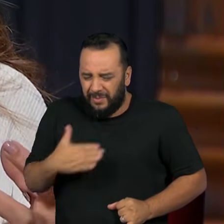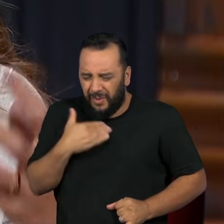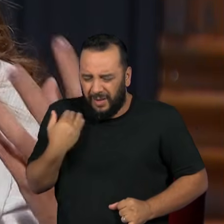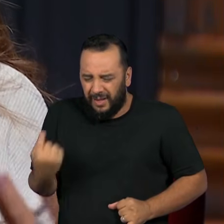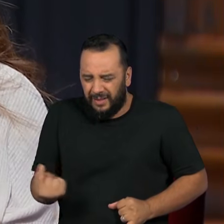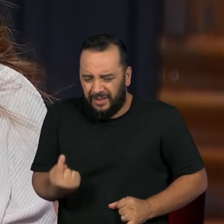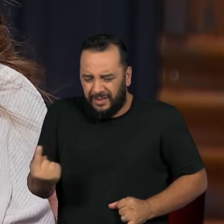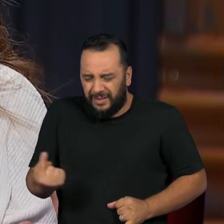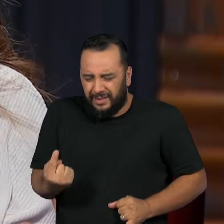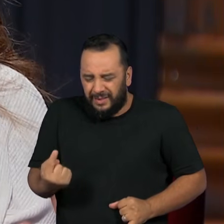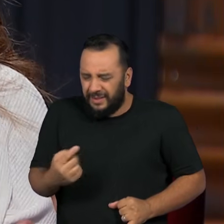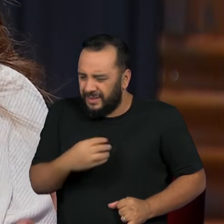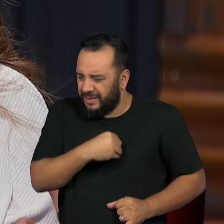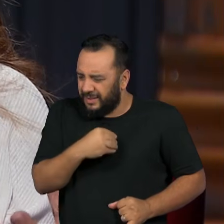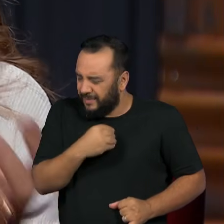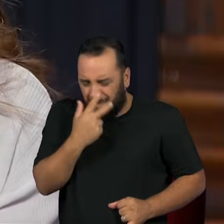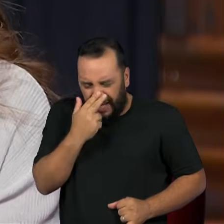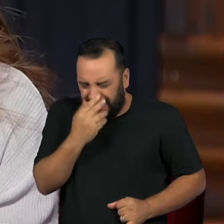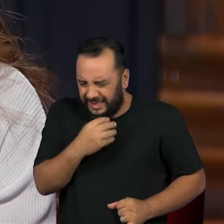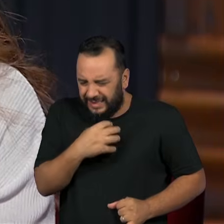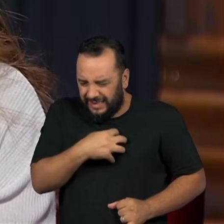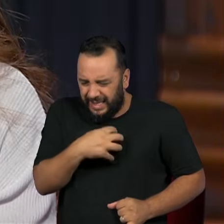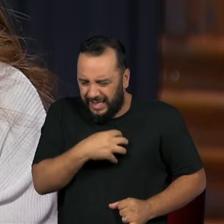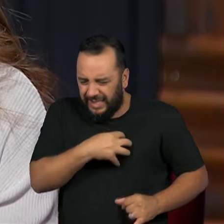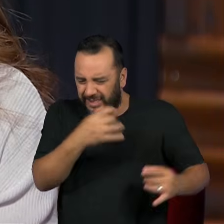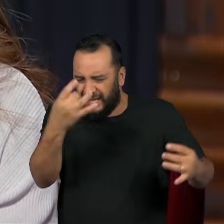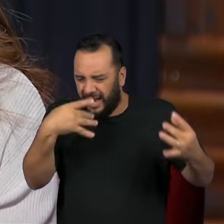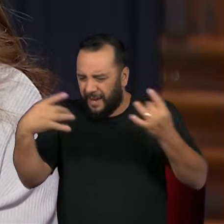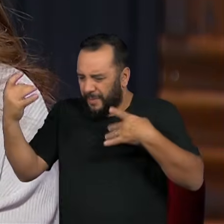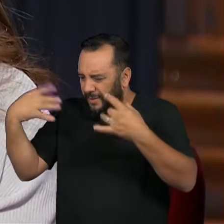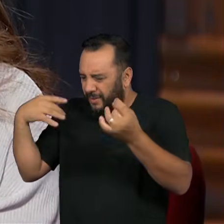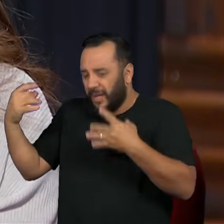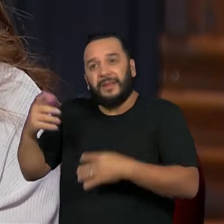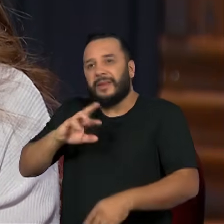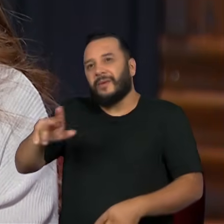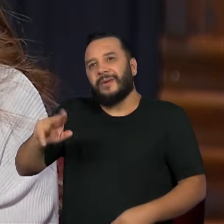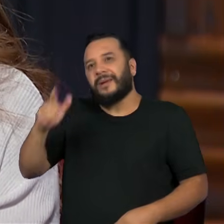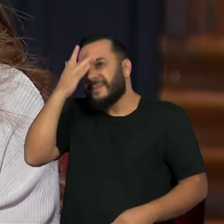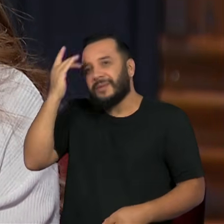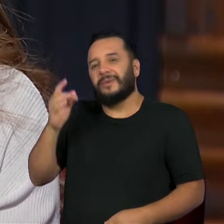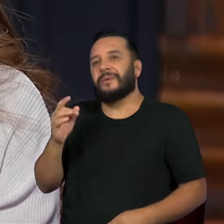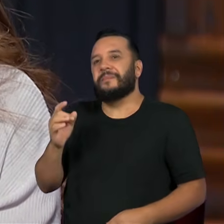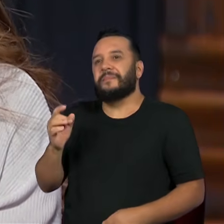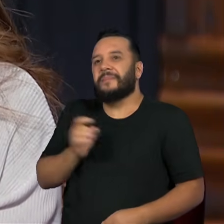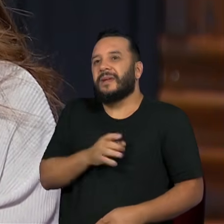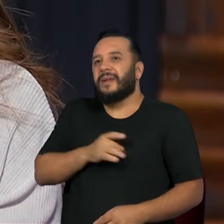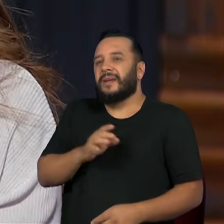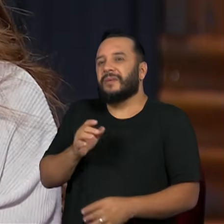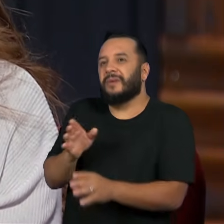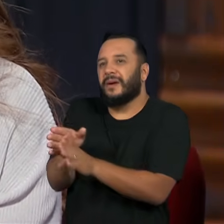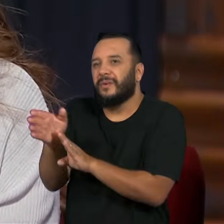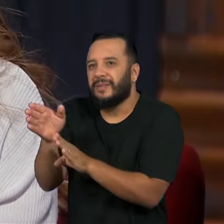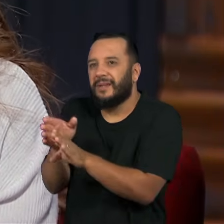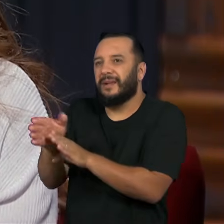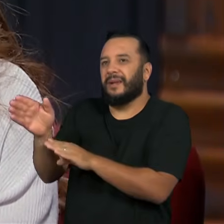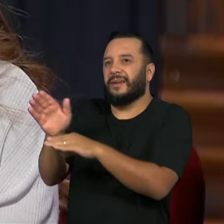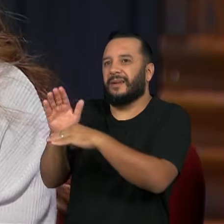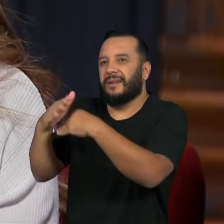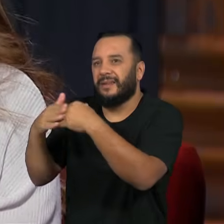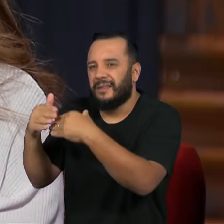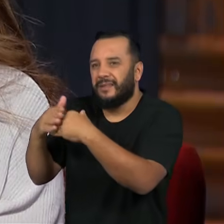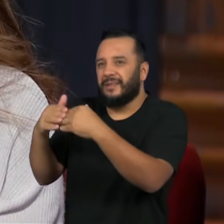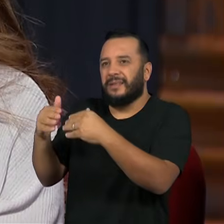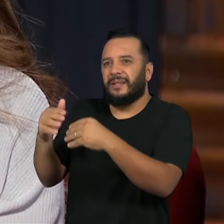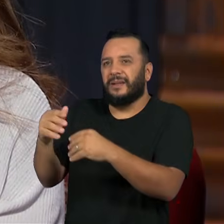muito abandonada. Hum, E, na verdade, está todo mundo com medo de falar uma bobagem. Hum. E quem tem coragem,